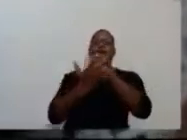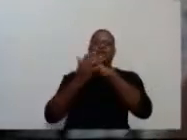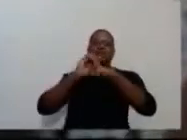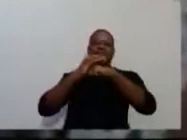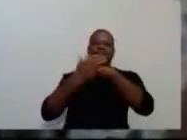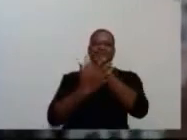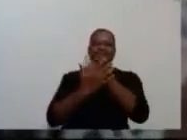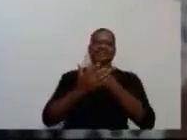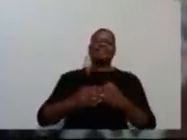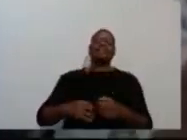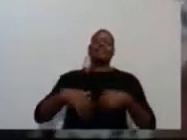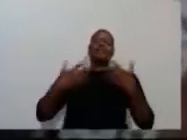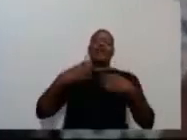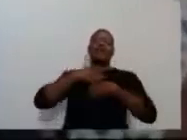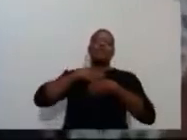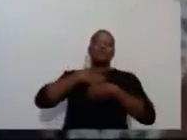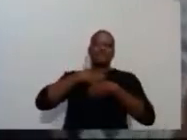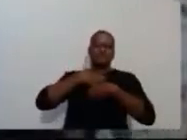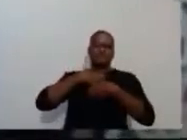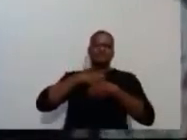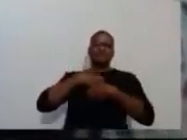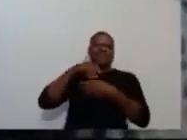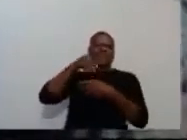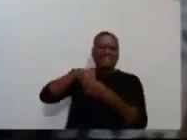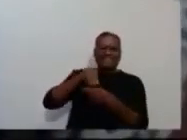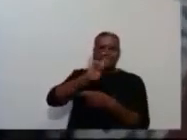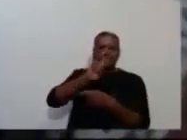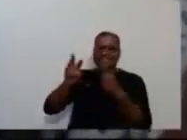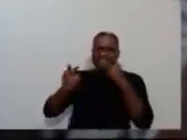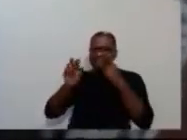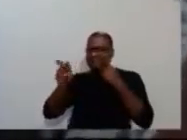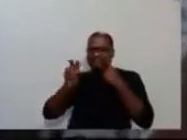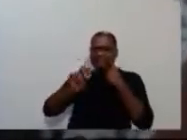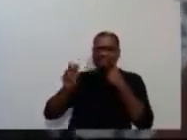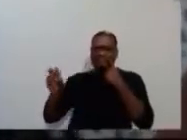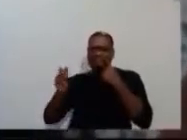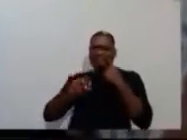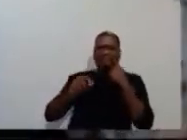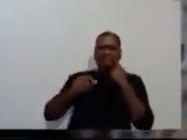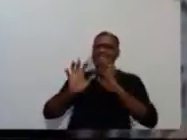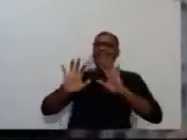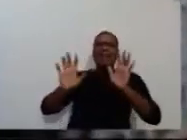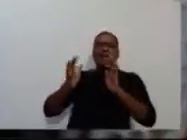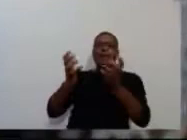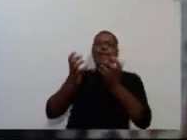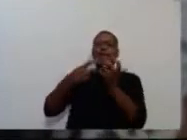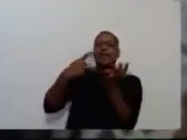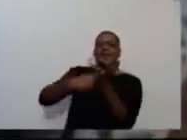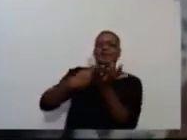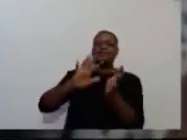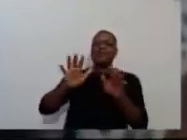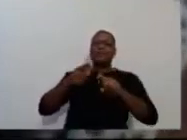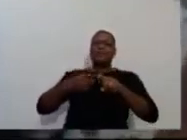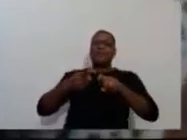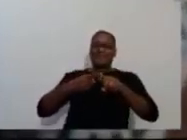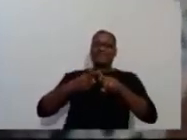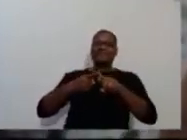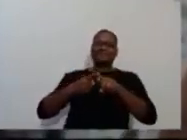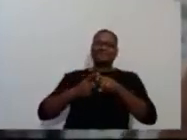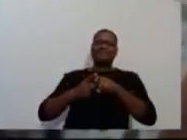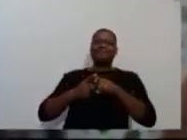uma consulta. Então, as consultas, eu queria marcar uma consulta presencial, mas as consultas estavam acontecendo através